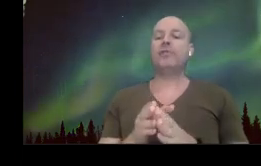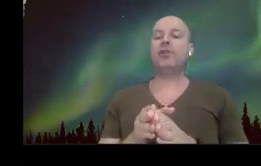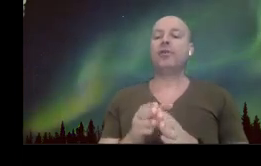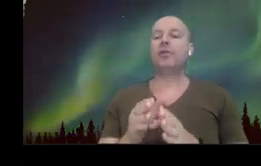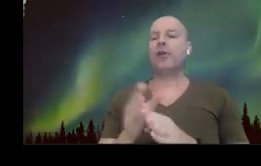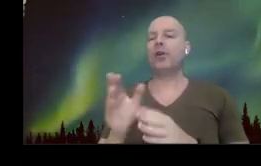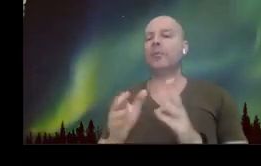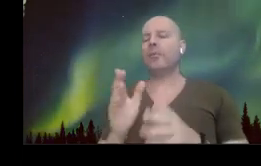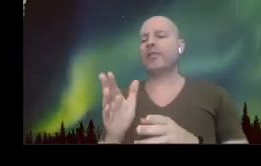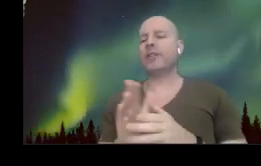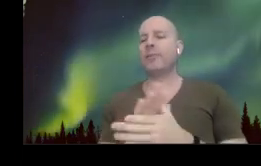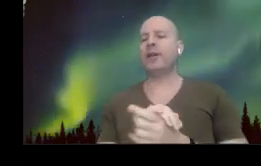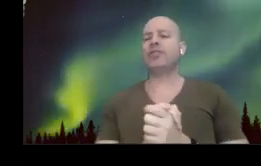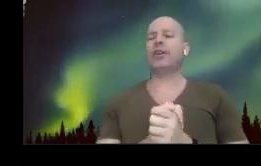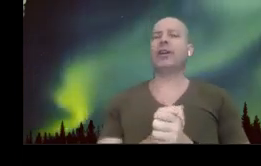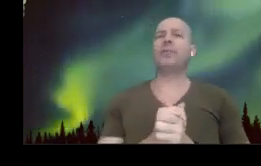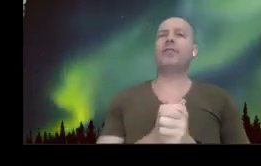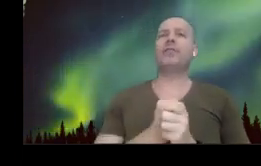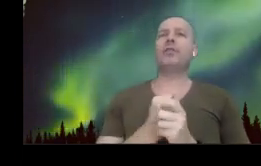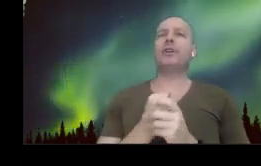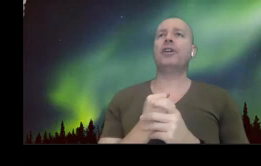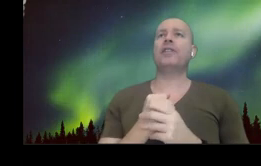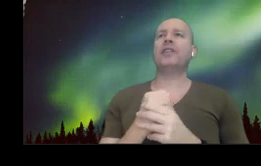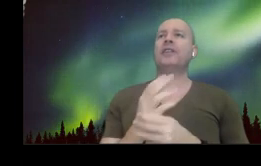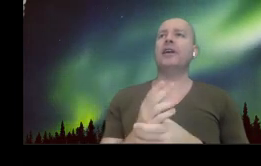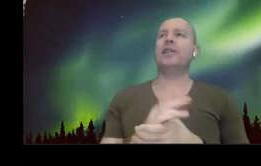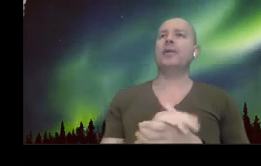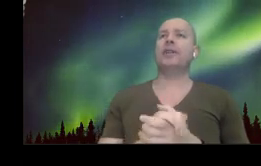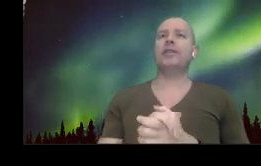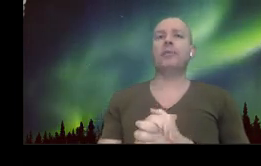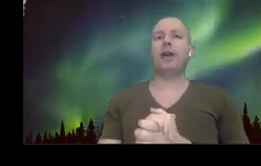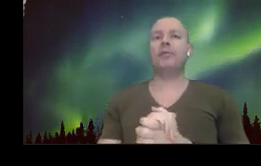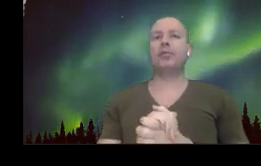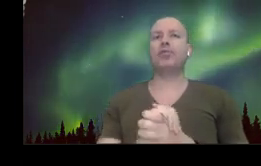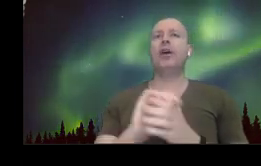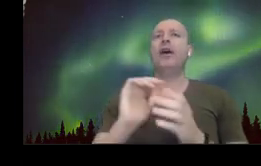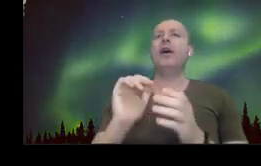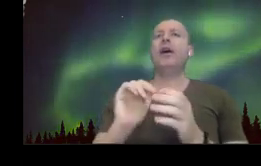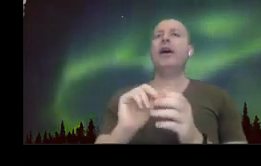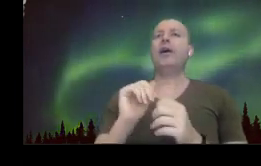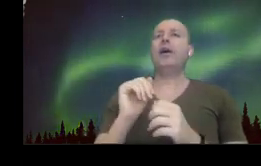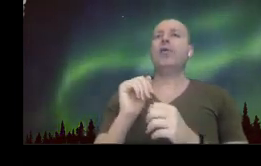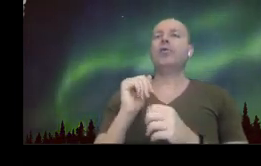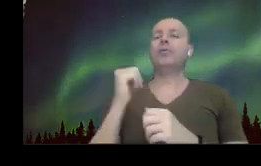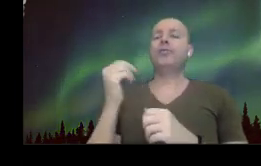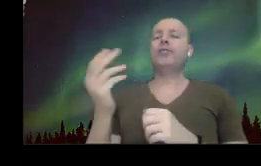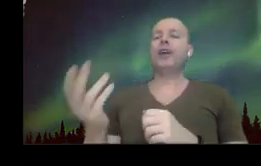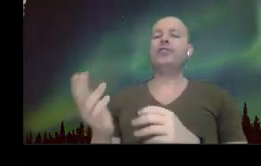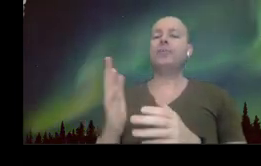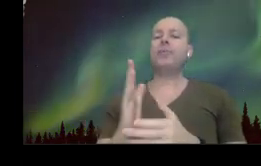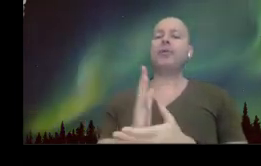E a gente viu, agora não me lembro exatamente, mas se não me engano era 70, 80 metros, era